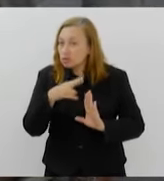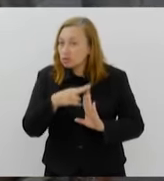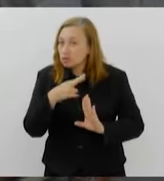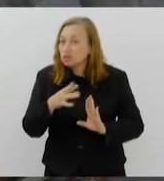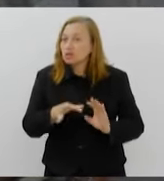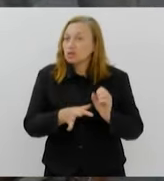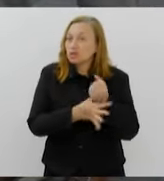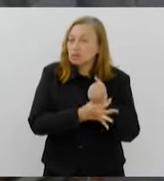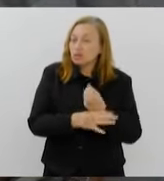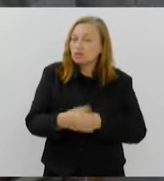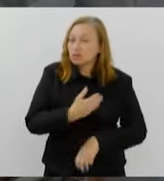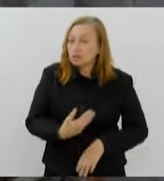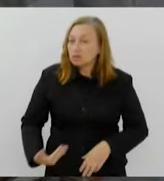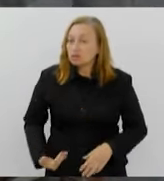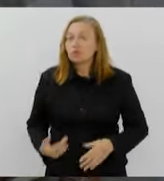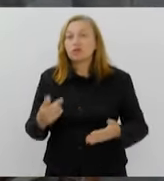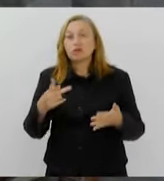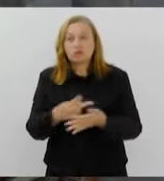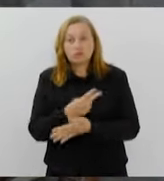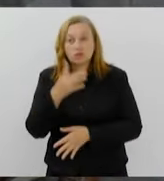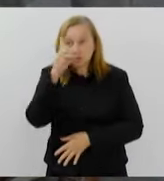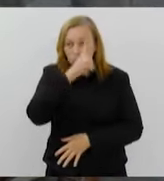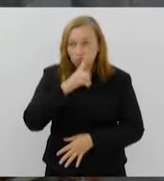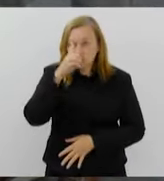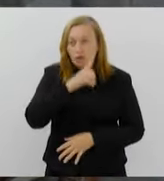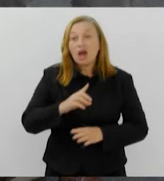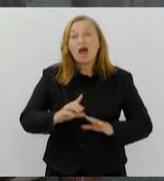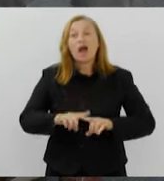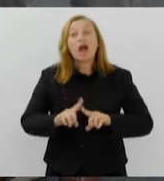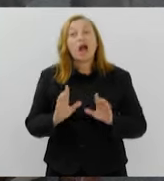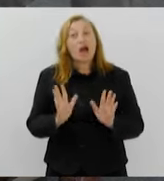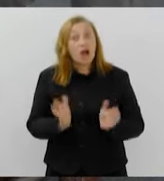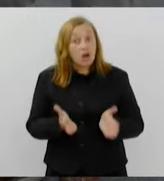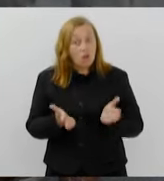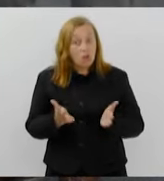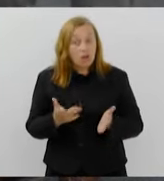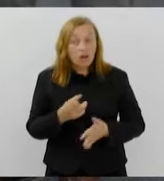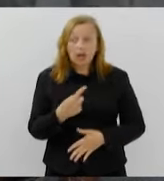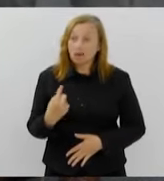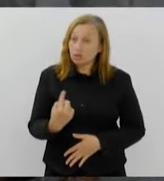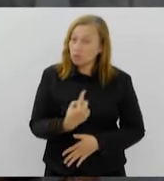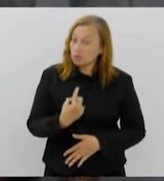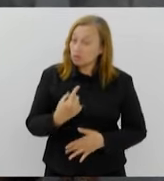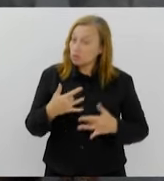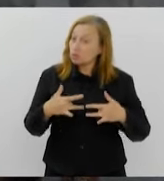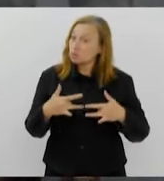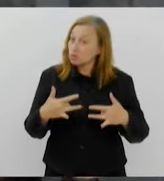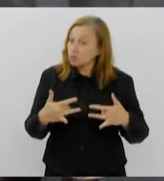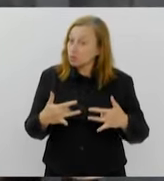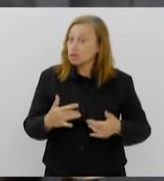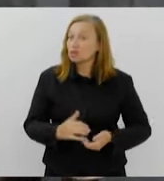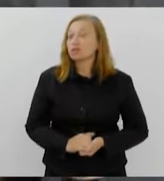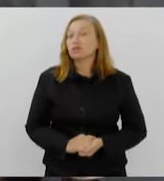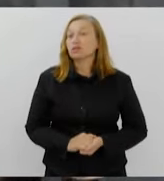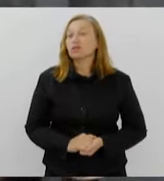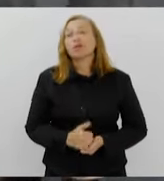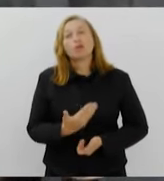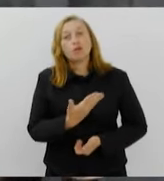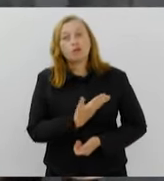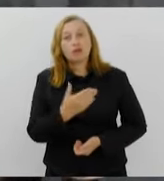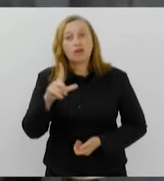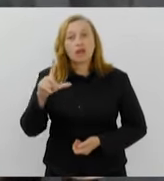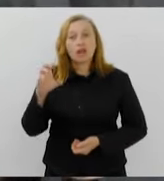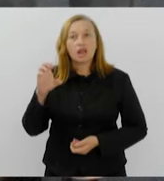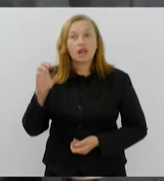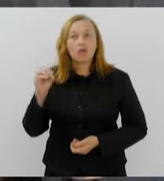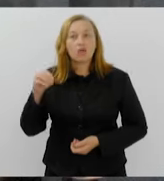segurança em relação ao que aconteceu no domingo agora o que cabe a nós é sermos solidários com o companheiro Leonel